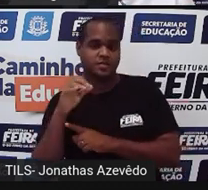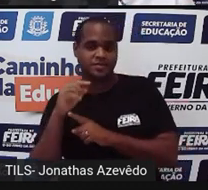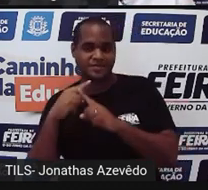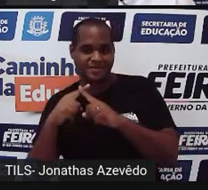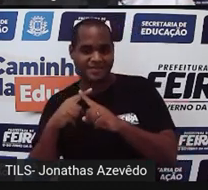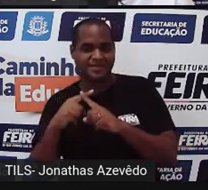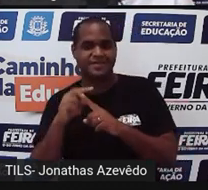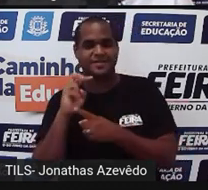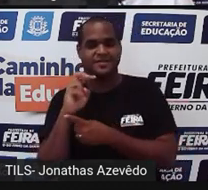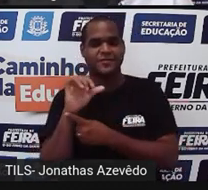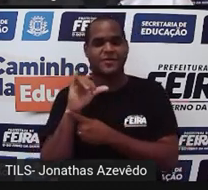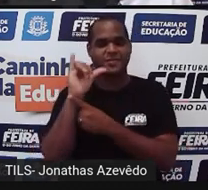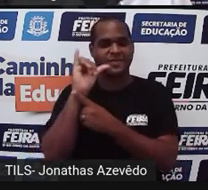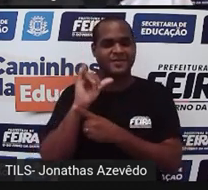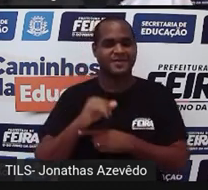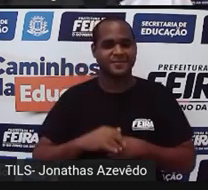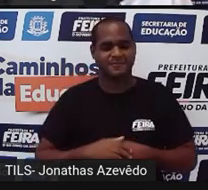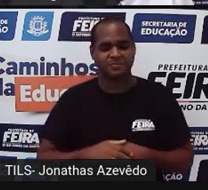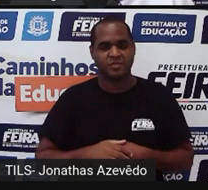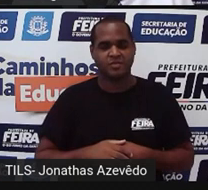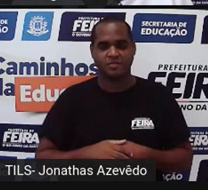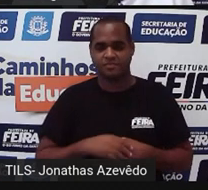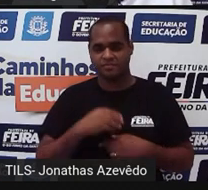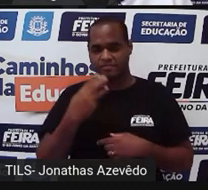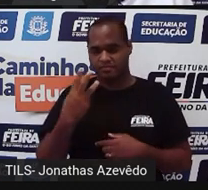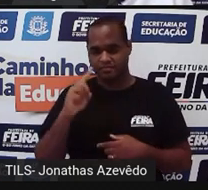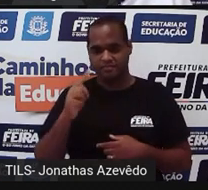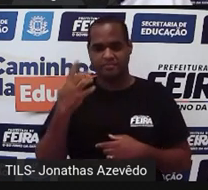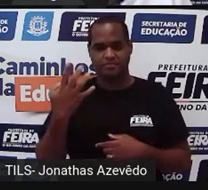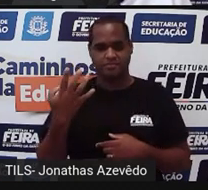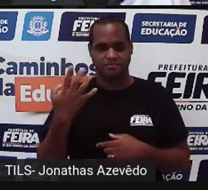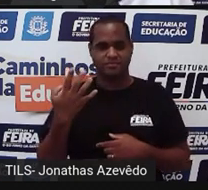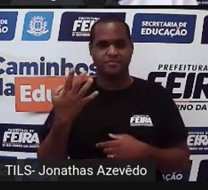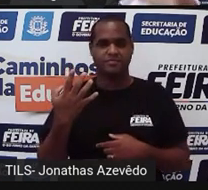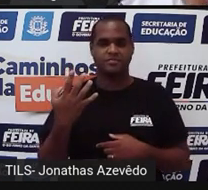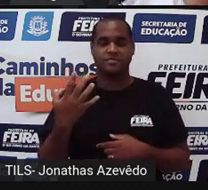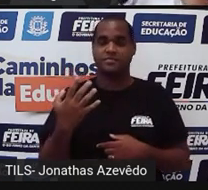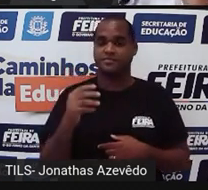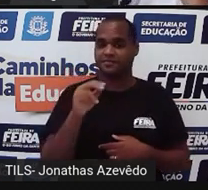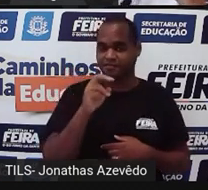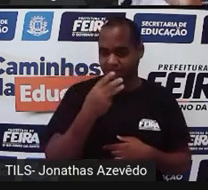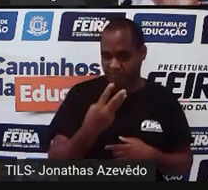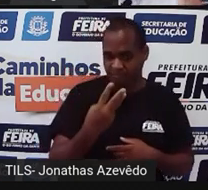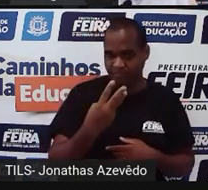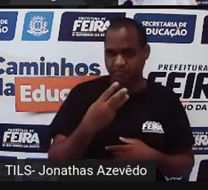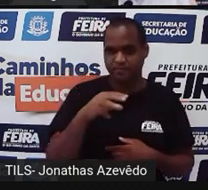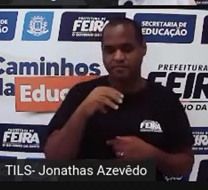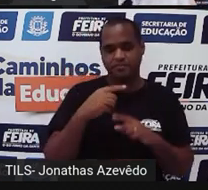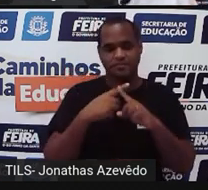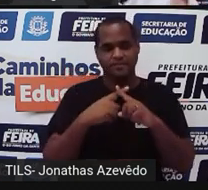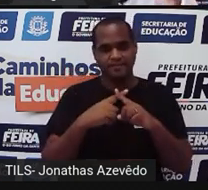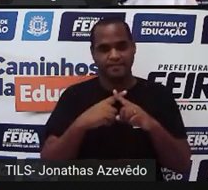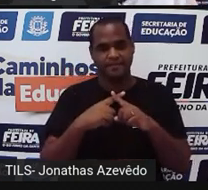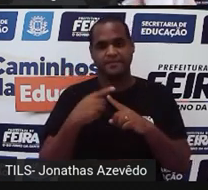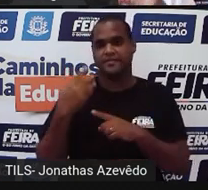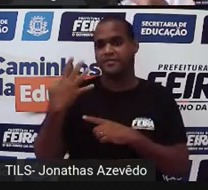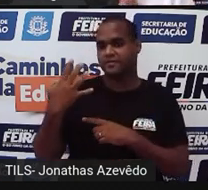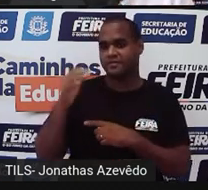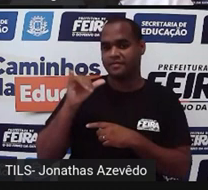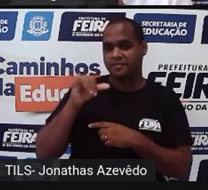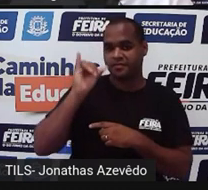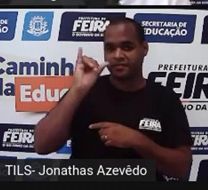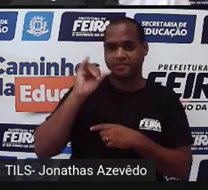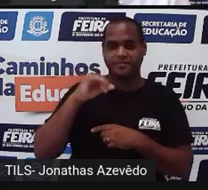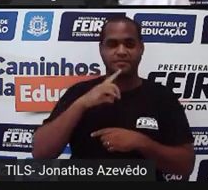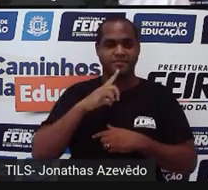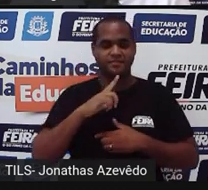x, 5 para y. Ou é o par 3, 4, 3 para x, 4